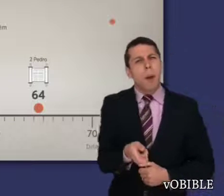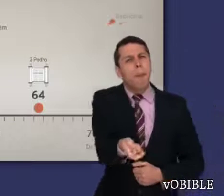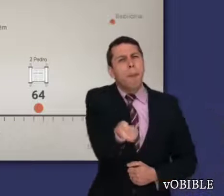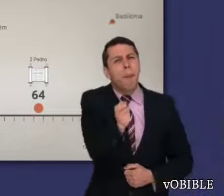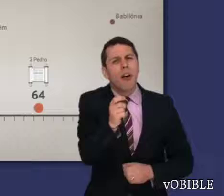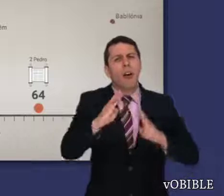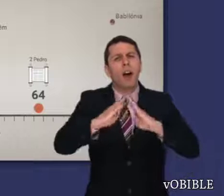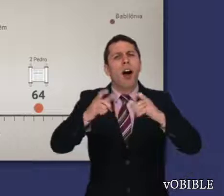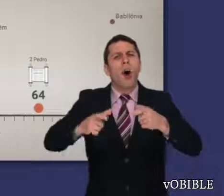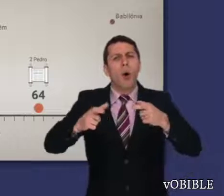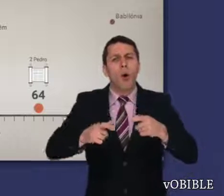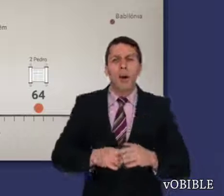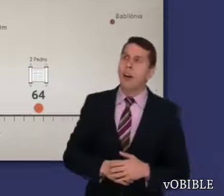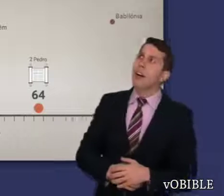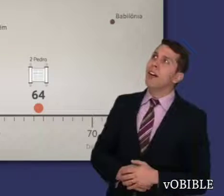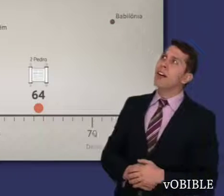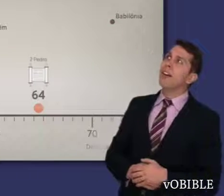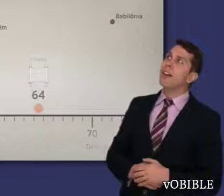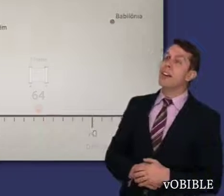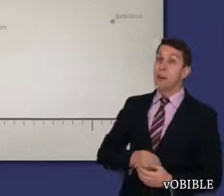Provavelmente ele ainda estava em Babilônia ou próximo dali.